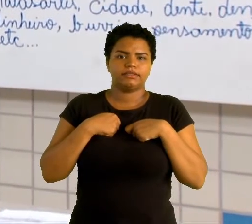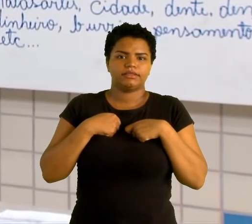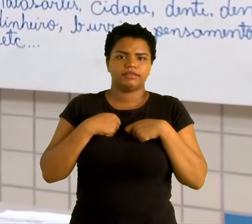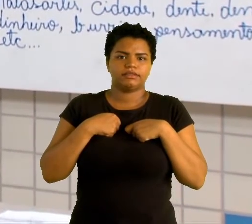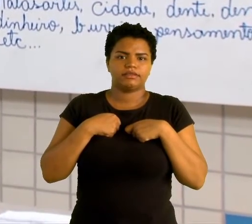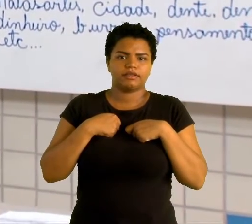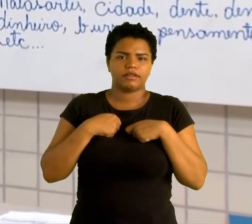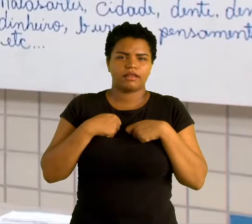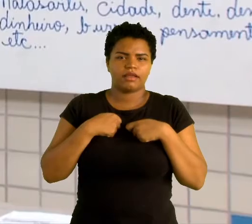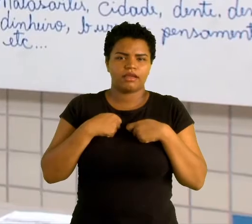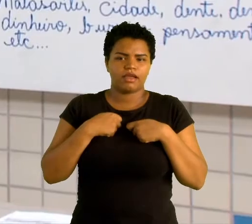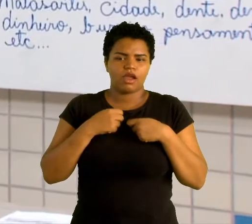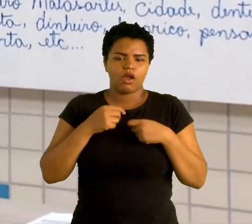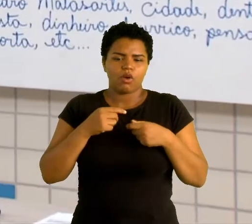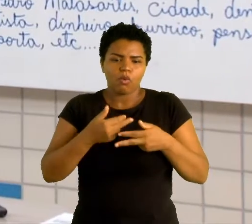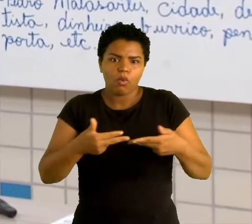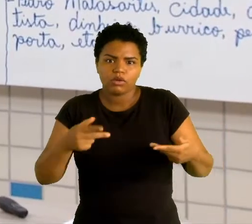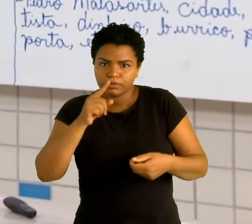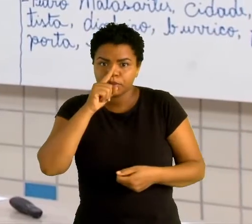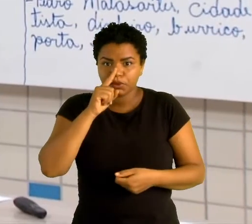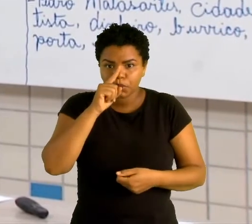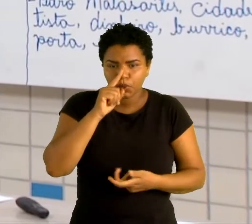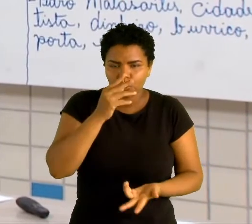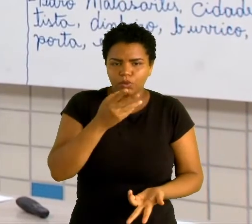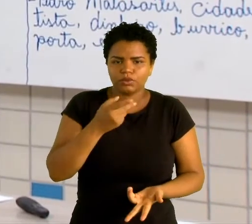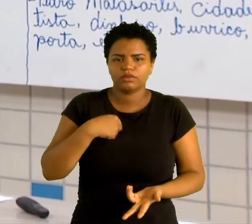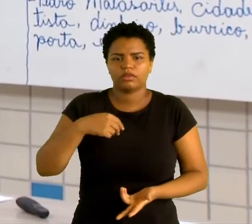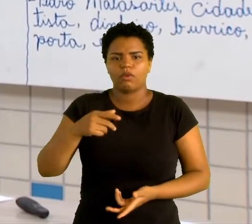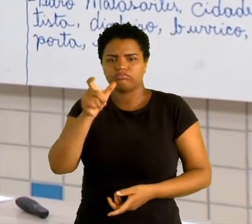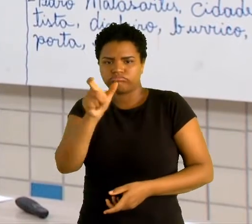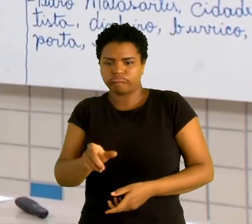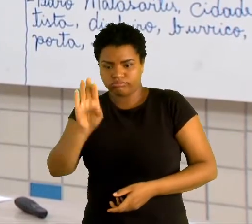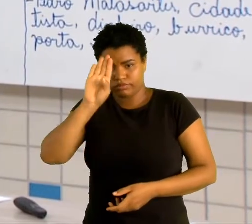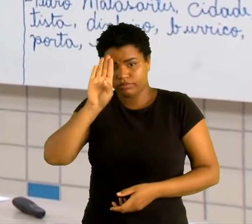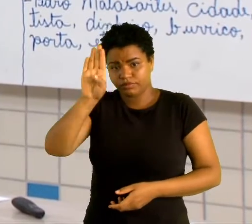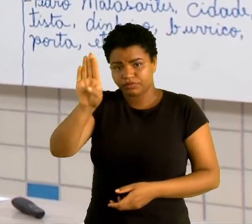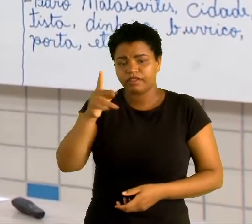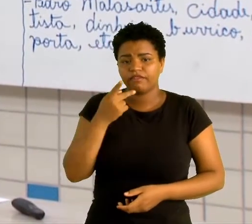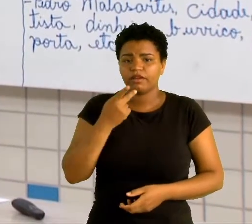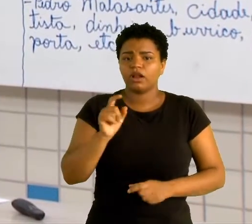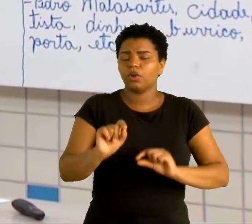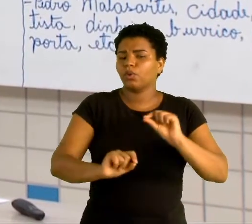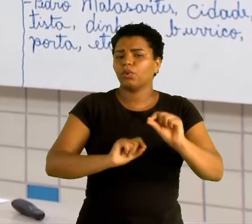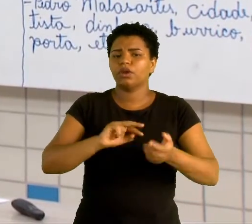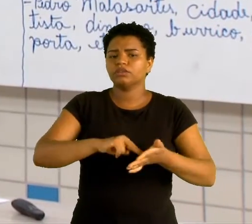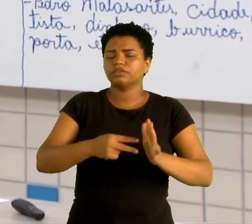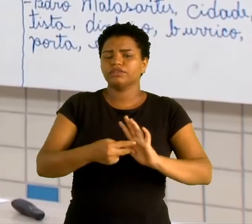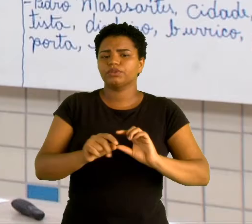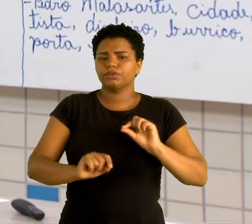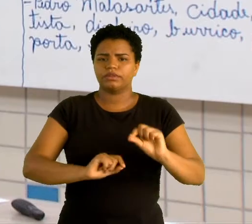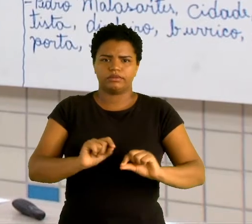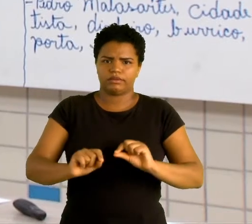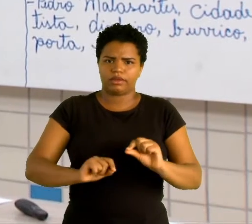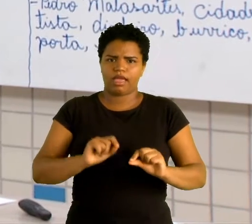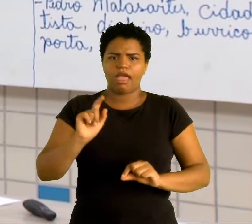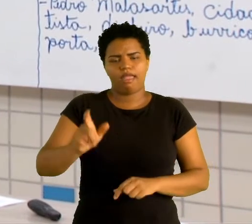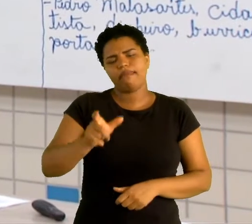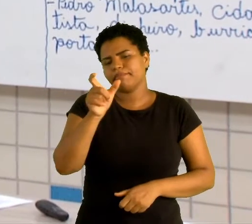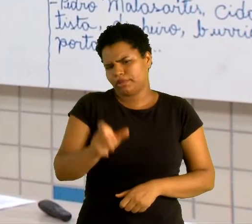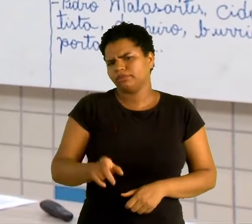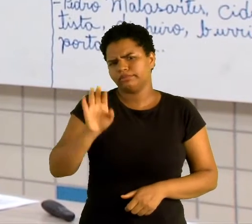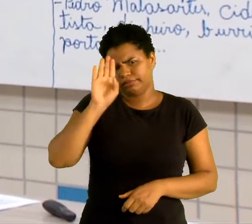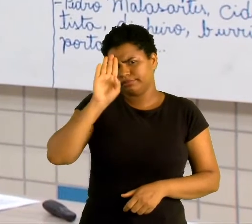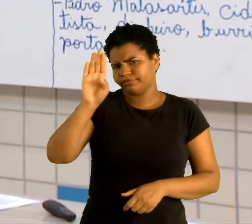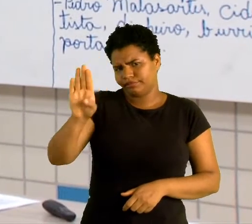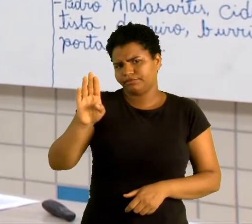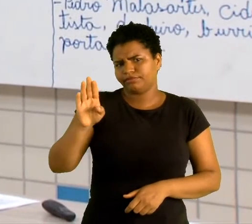de alguma situação de perigo. Protagonista, quando a gente fala em protagonista, significa dizer que ele é o personagem